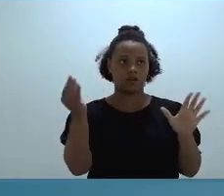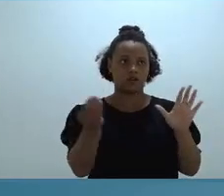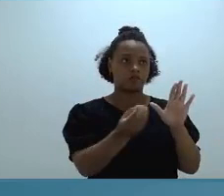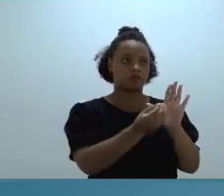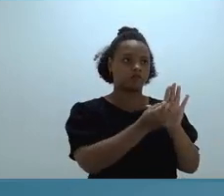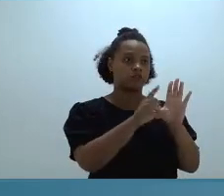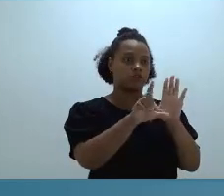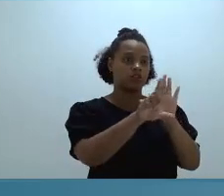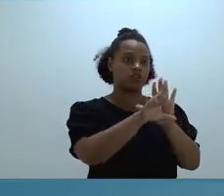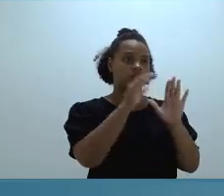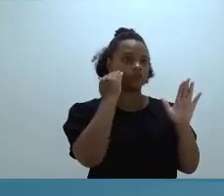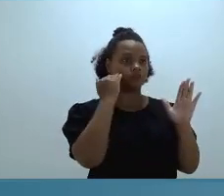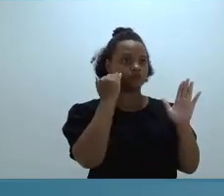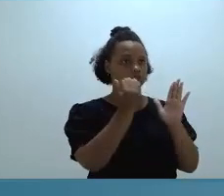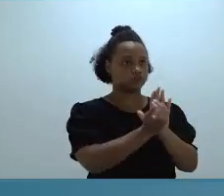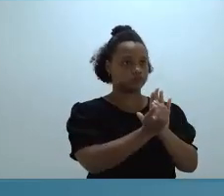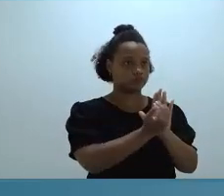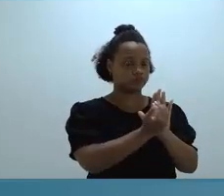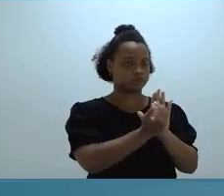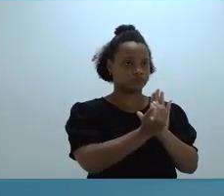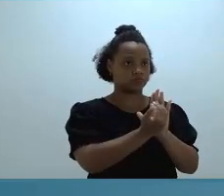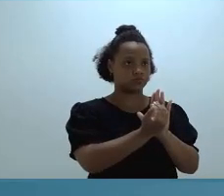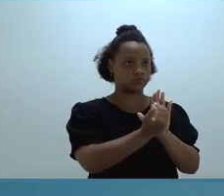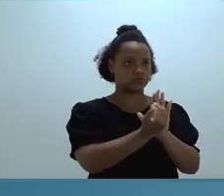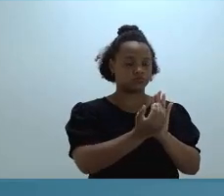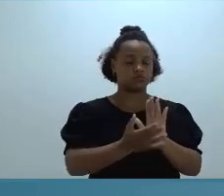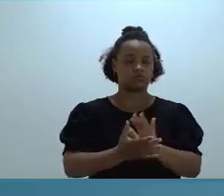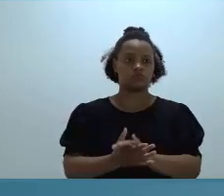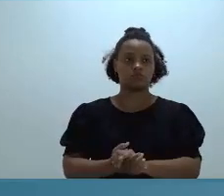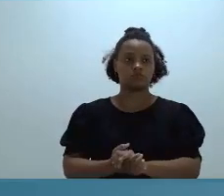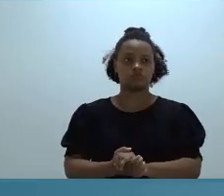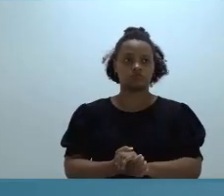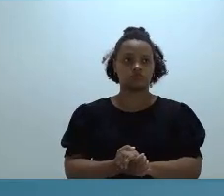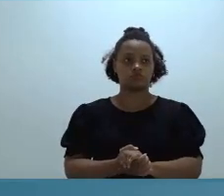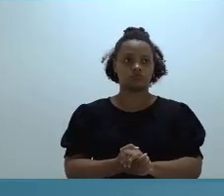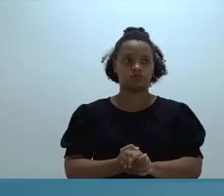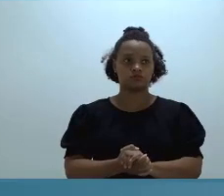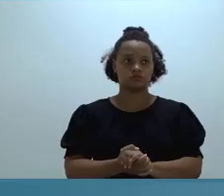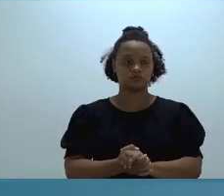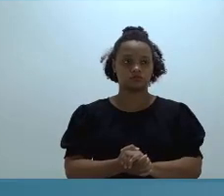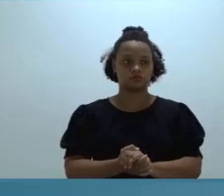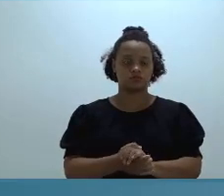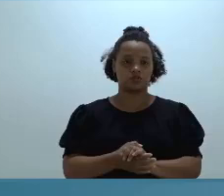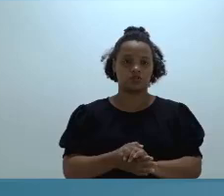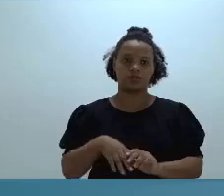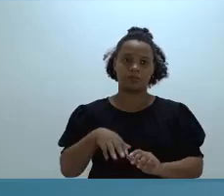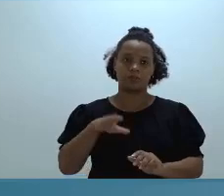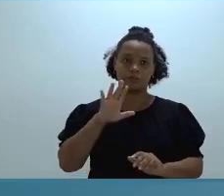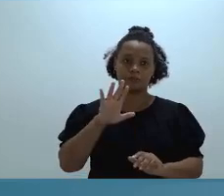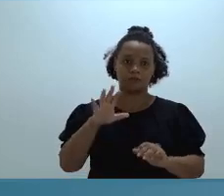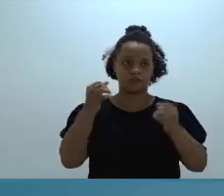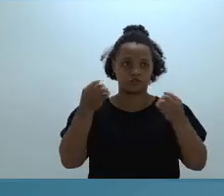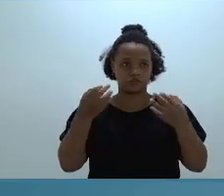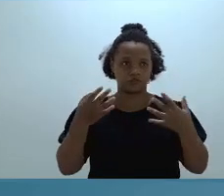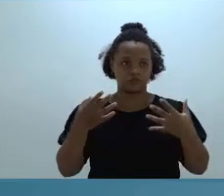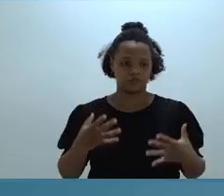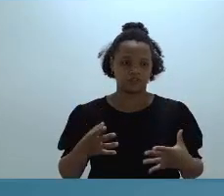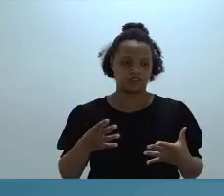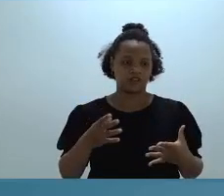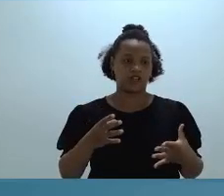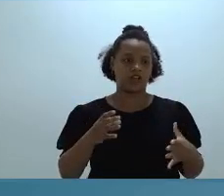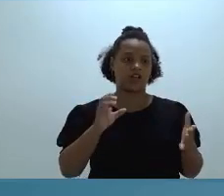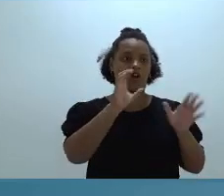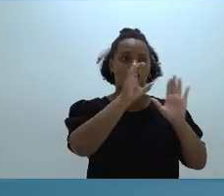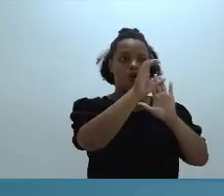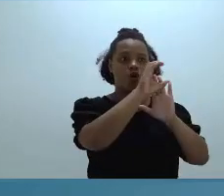CPC de 2015. Em vista da declaração de inconstitucionalidade do artigo